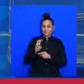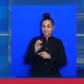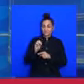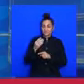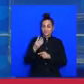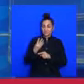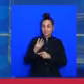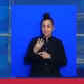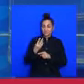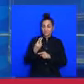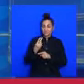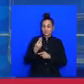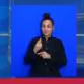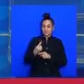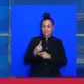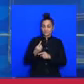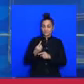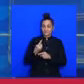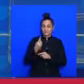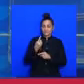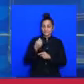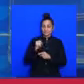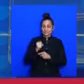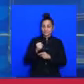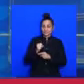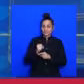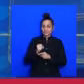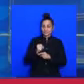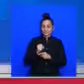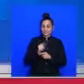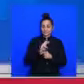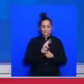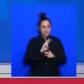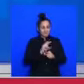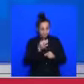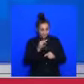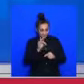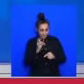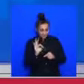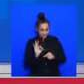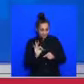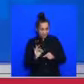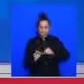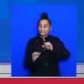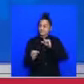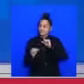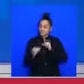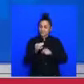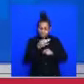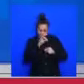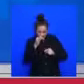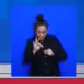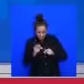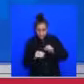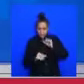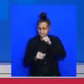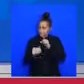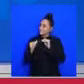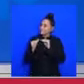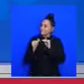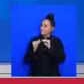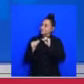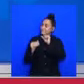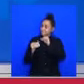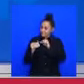04 21 e 18 os autores confirmam os autores